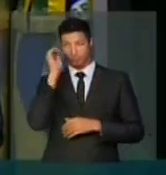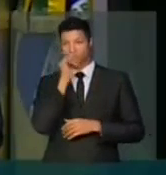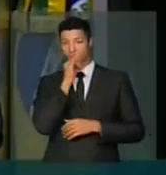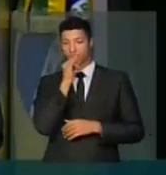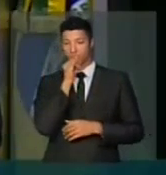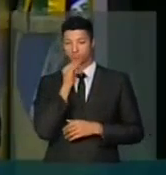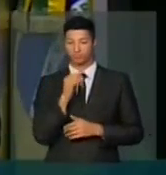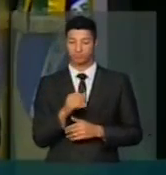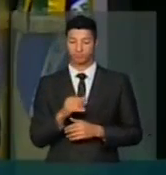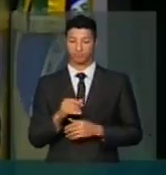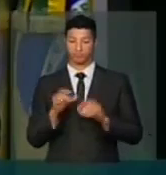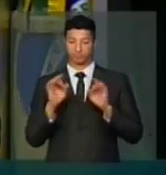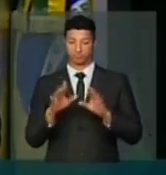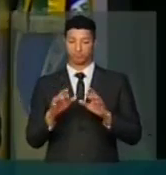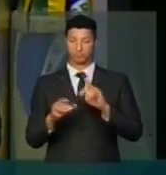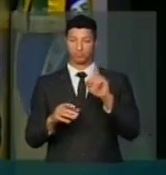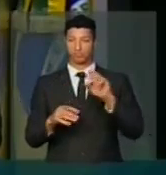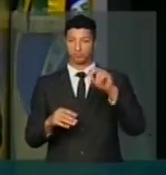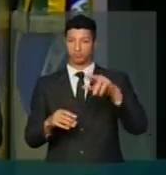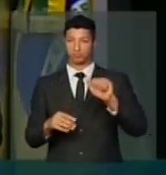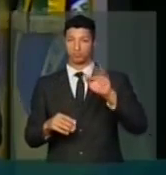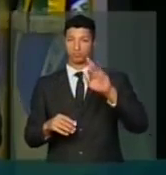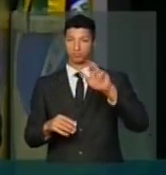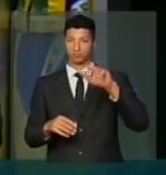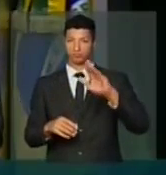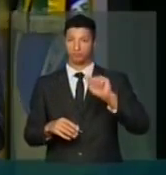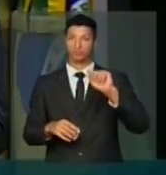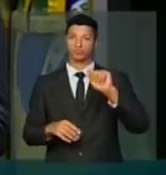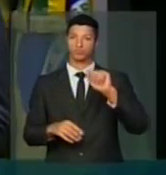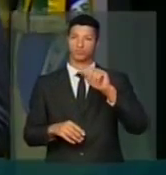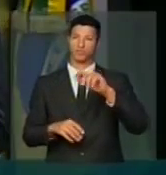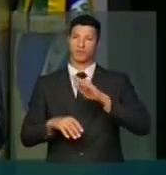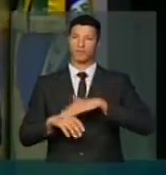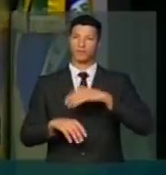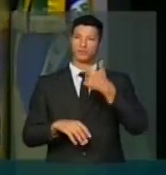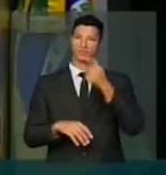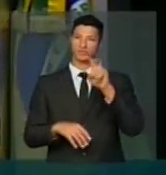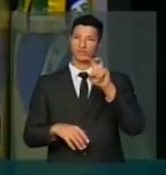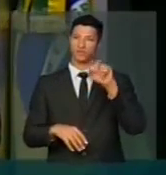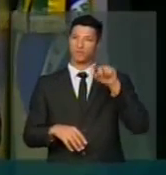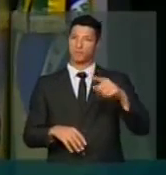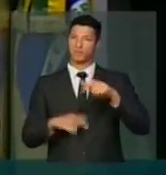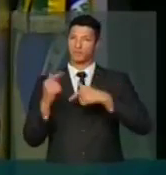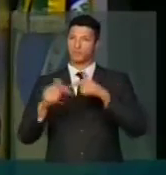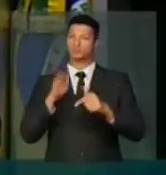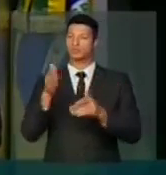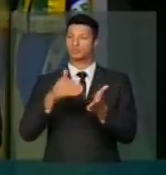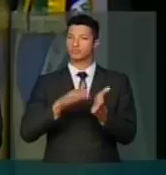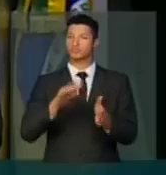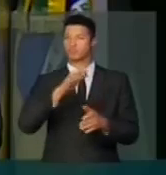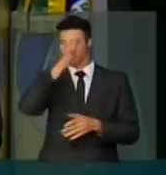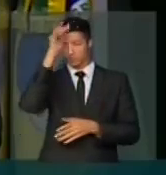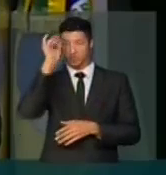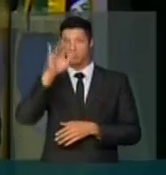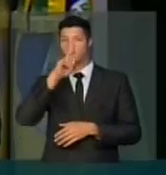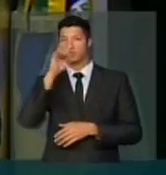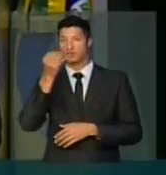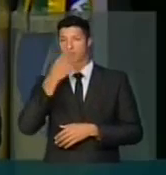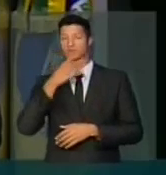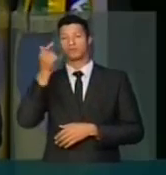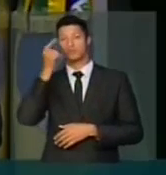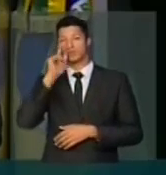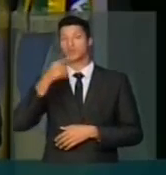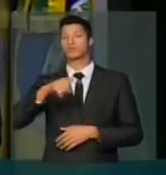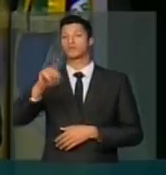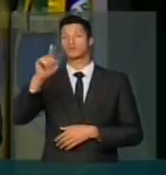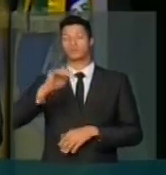exemplo, apenas na Zona Franca de Manaus, mais de 25 mil trabalhadores já foram demitidos. O Amazonas, quando o Brasil vai bem, consegue ir